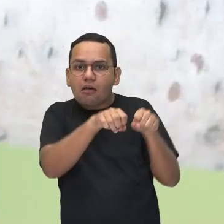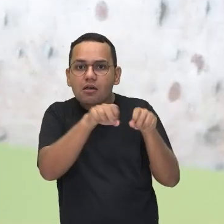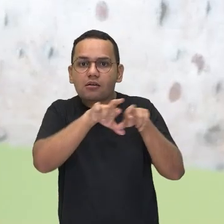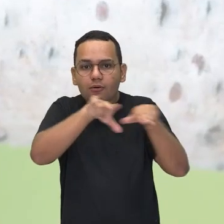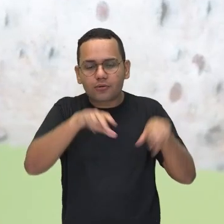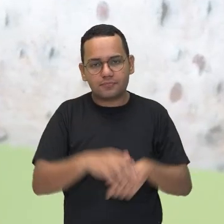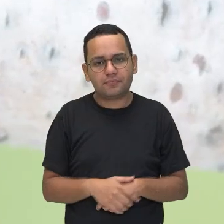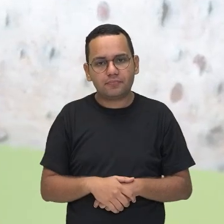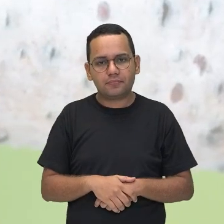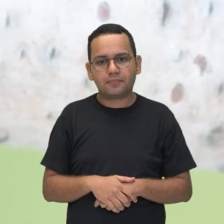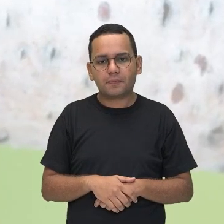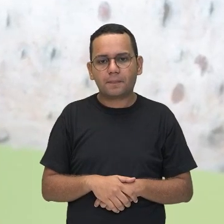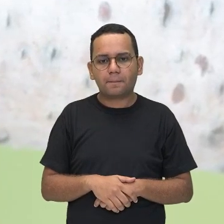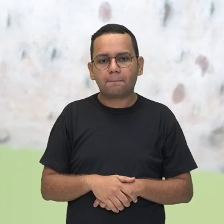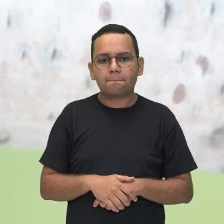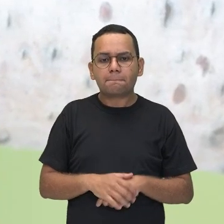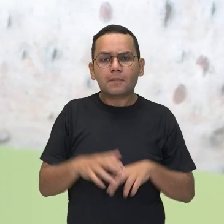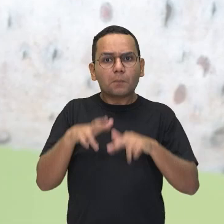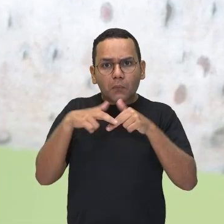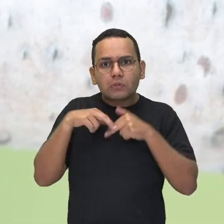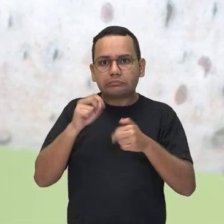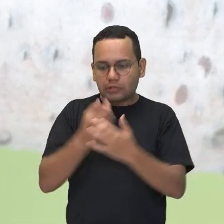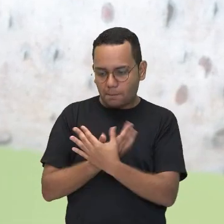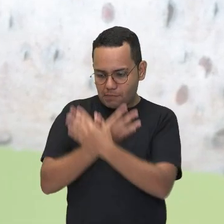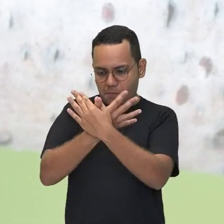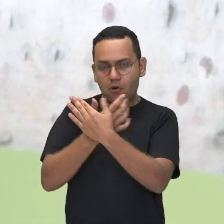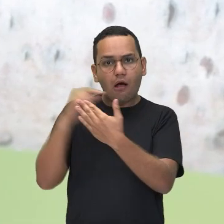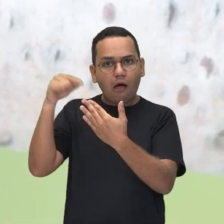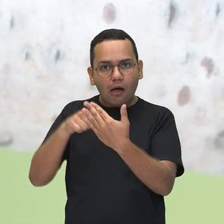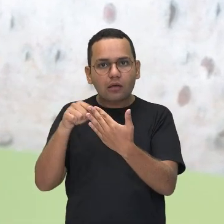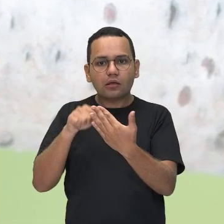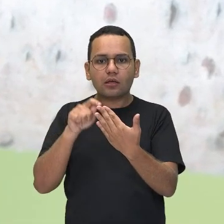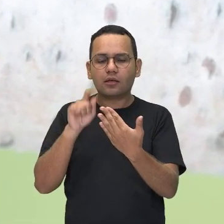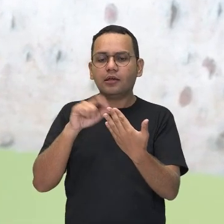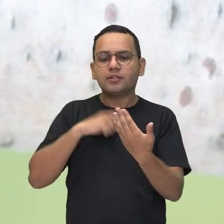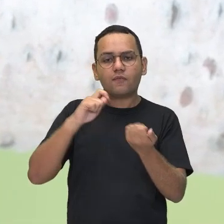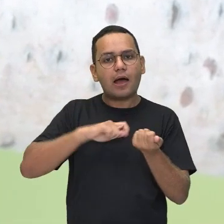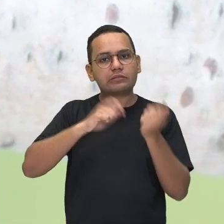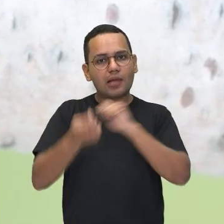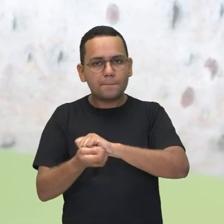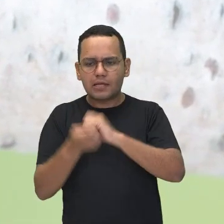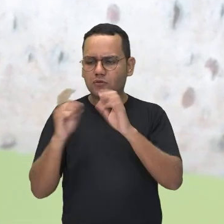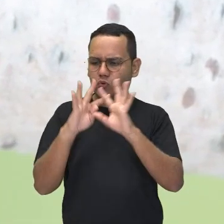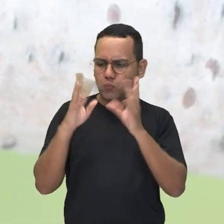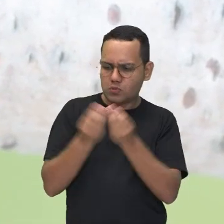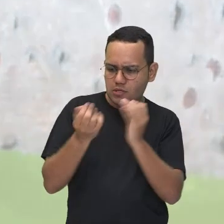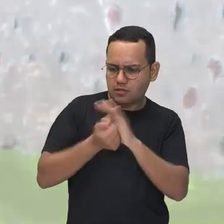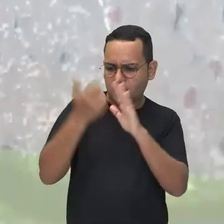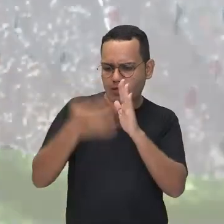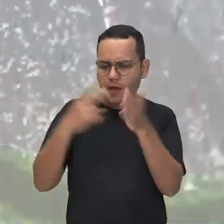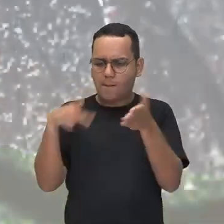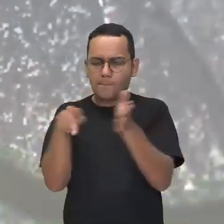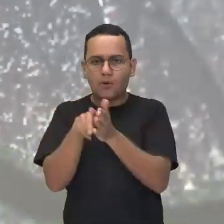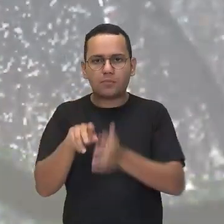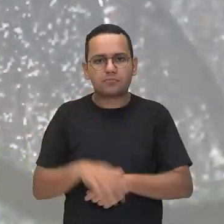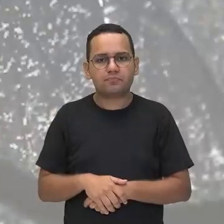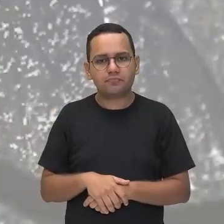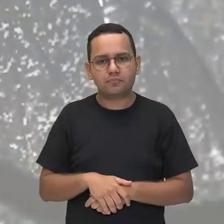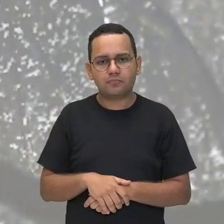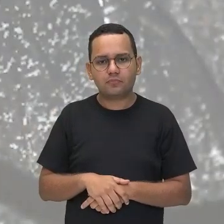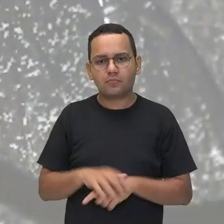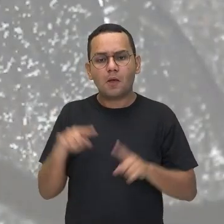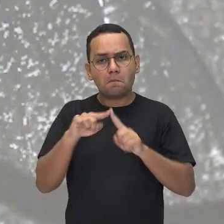Como resultado, houve uma mudança na frequência dos fenótipos da população de mariposas. Indivíduos